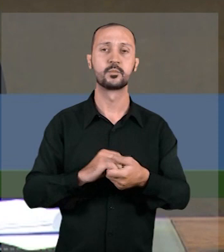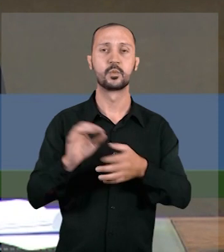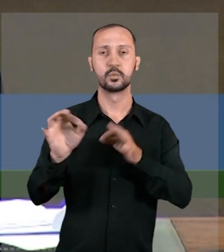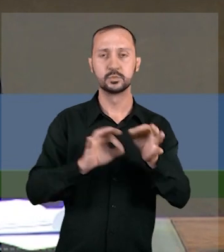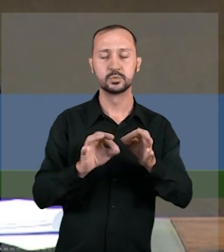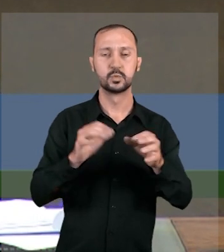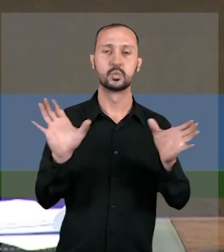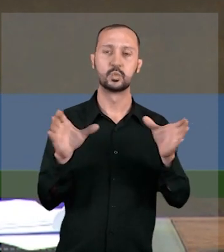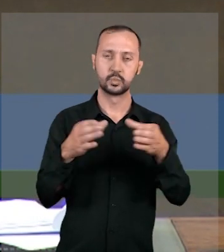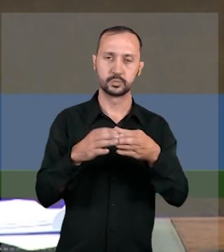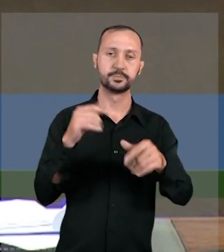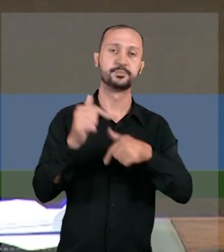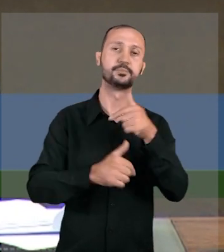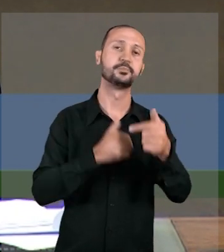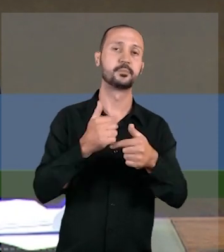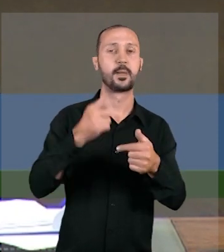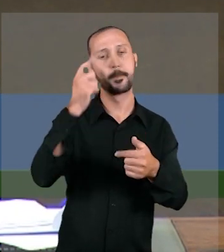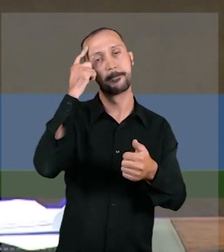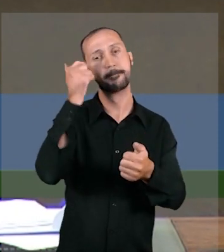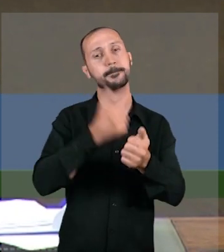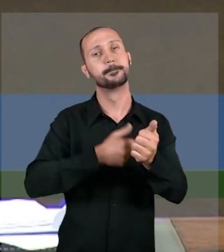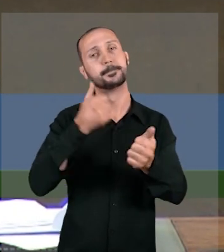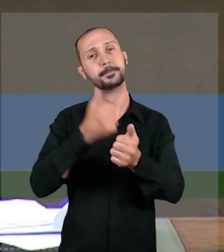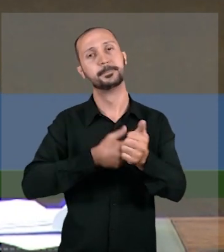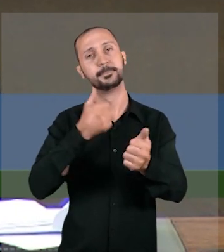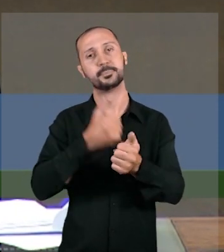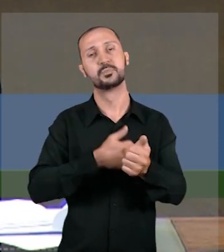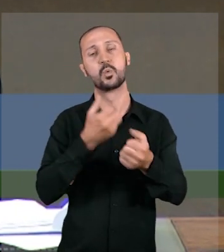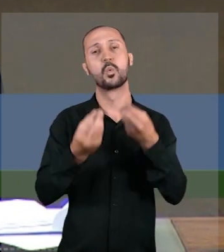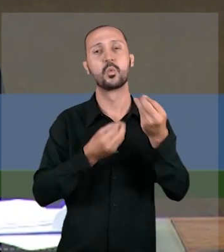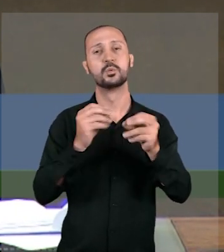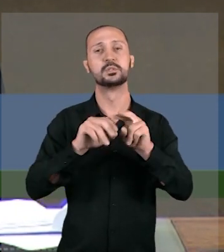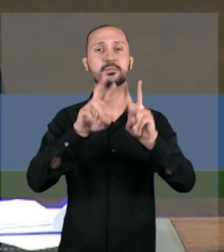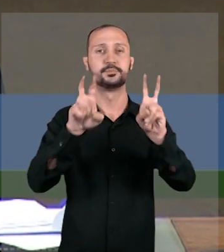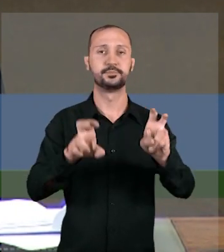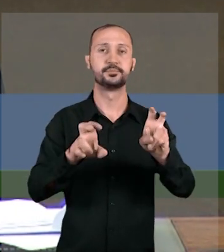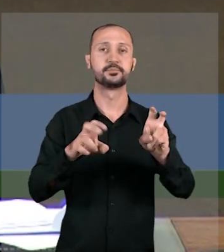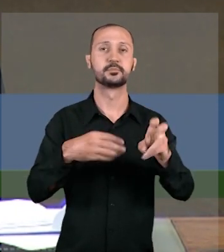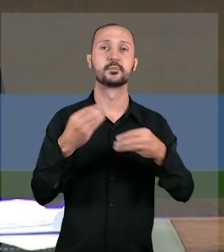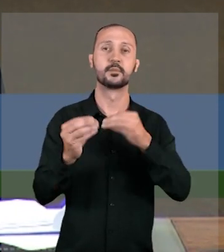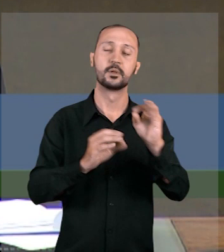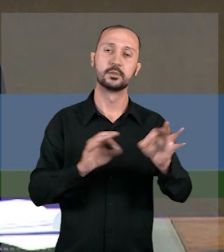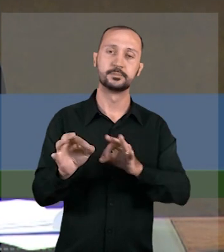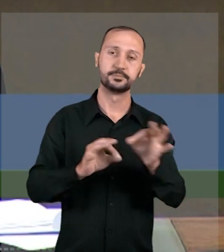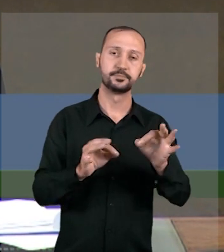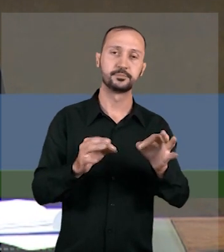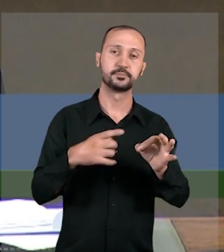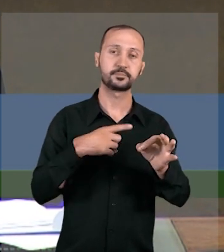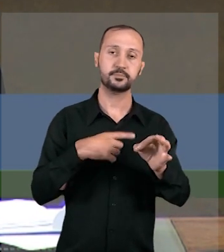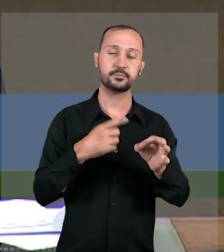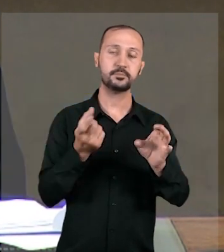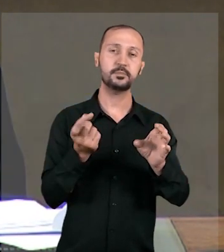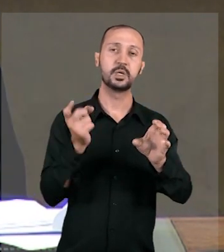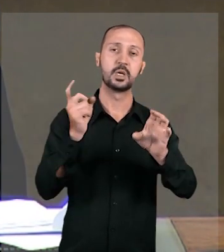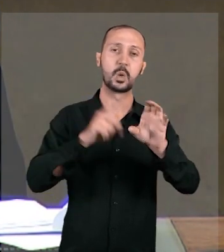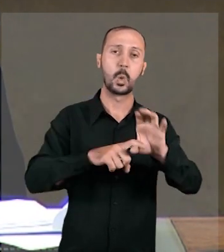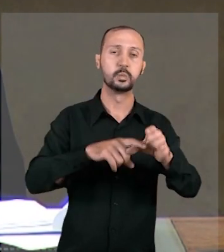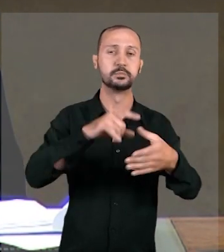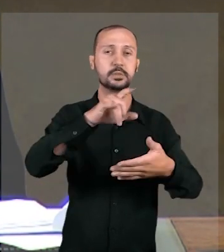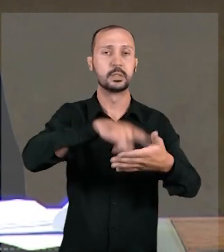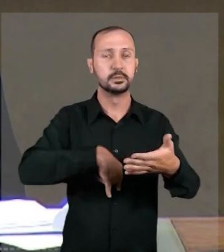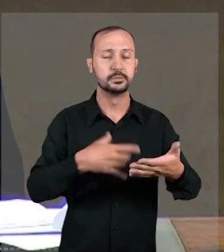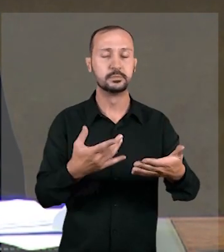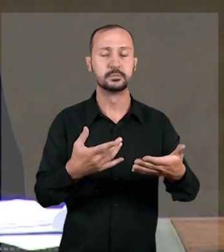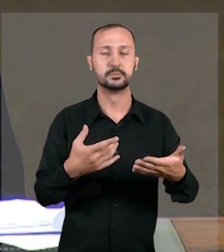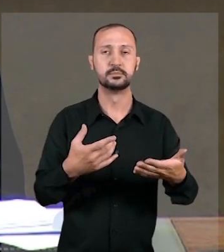constituiu um grupo de trabalho para repensar precisamente esse tema da prestação de contas. O ministro